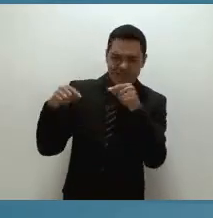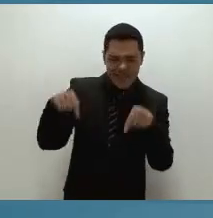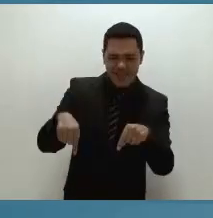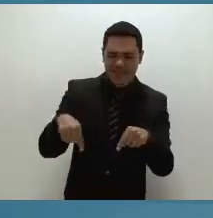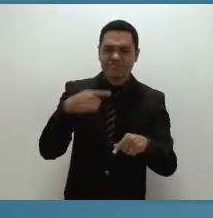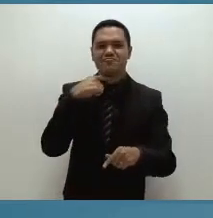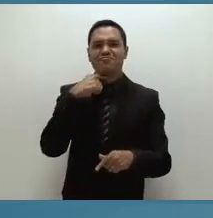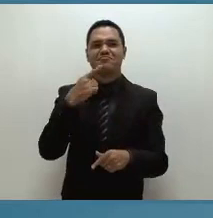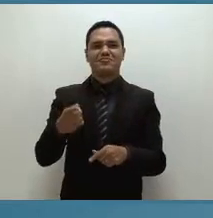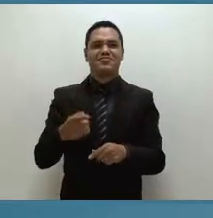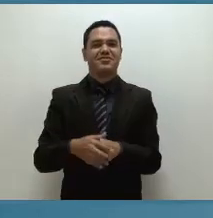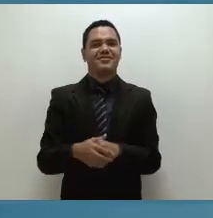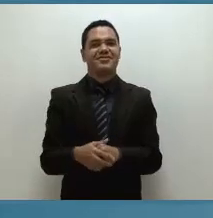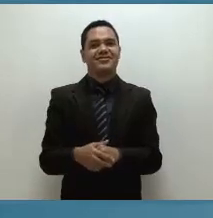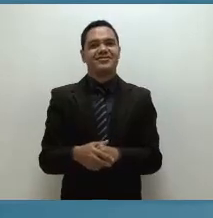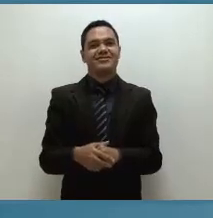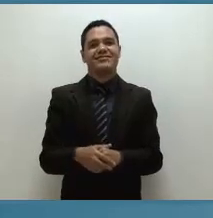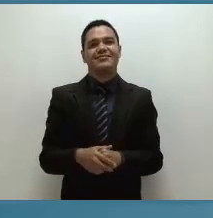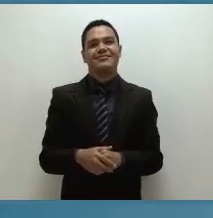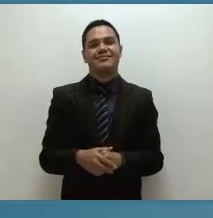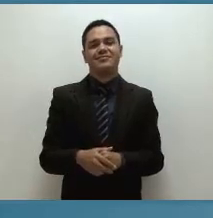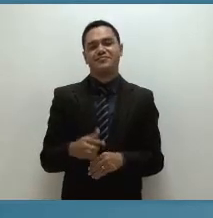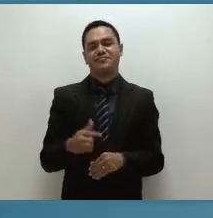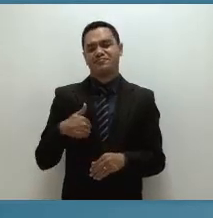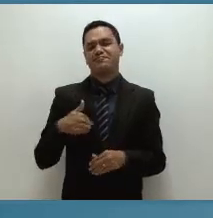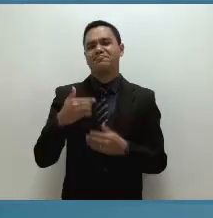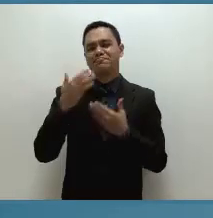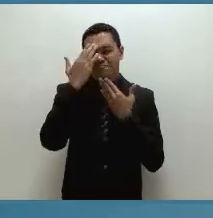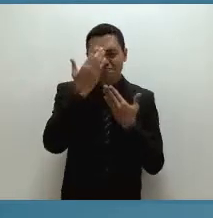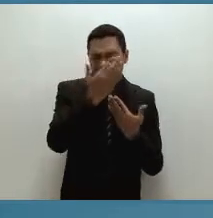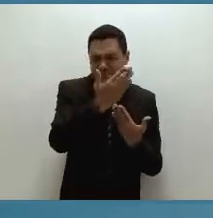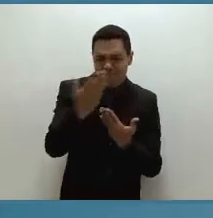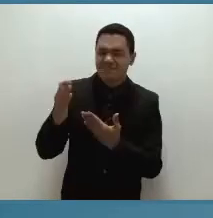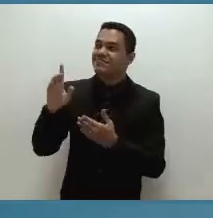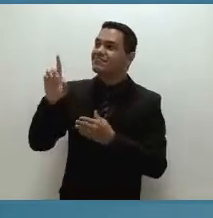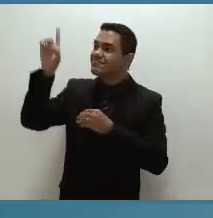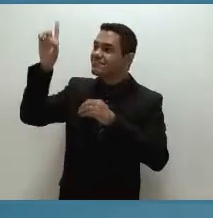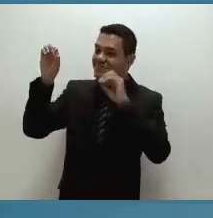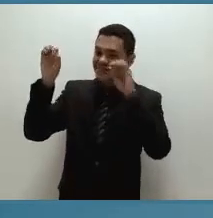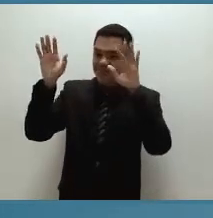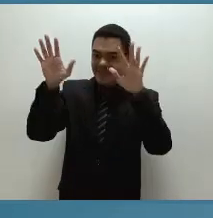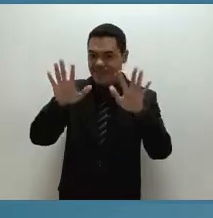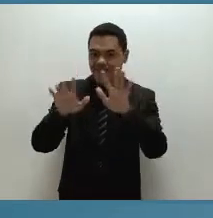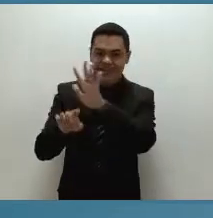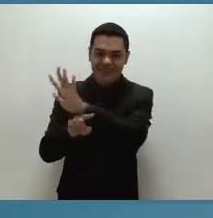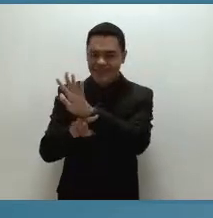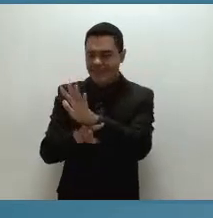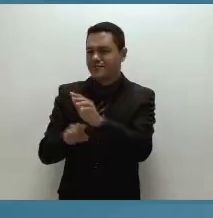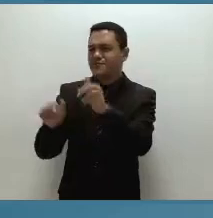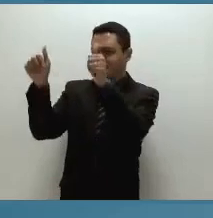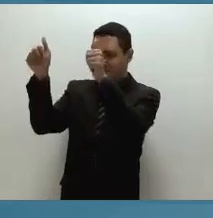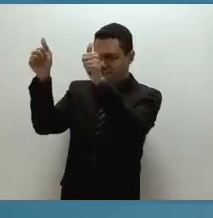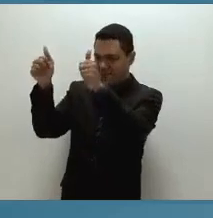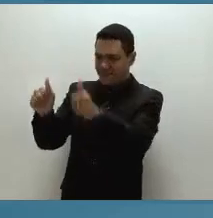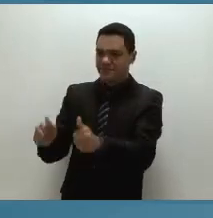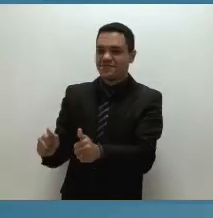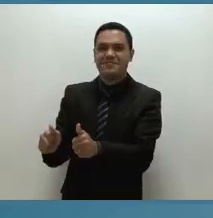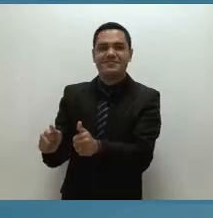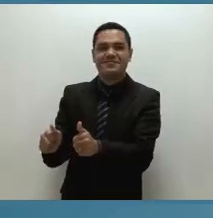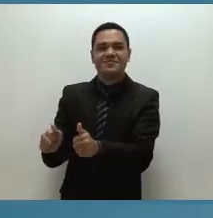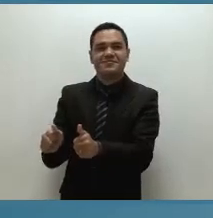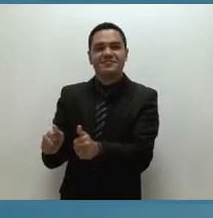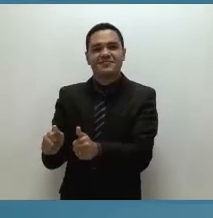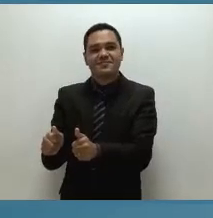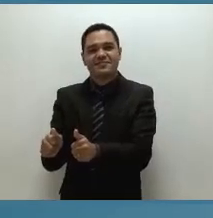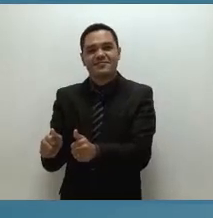Soldado, e maneira de ser considerado. E essa é santíssima, essa atenção